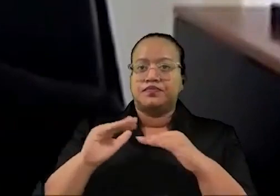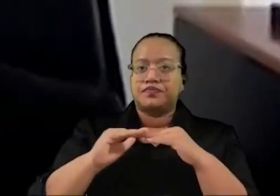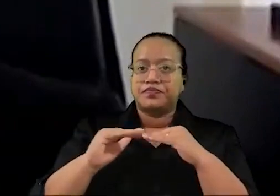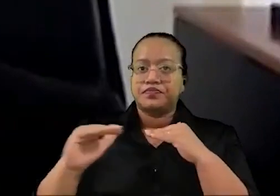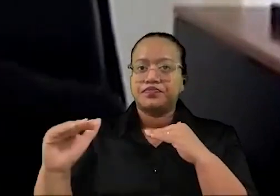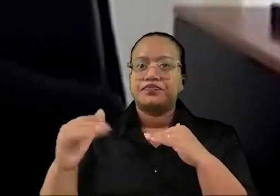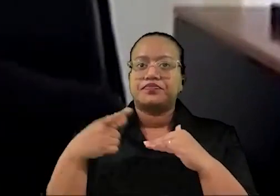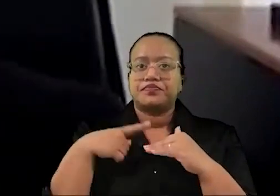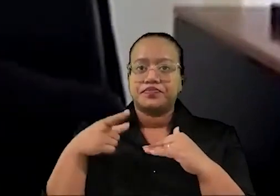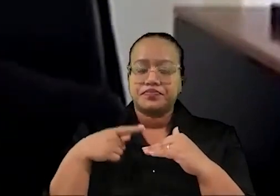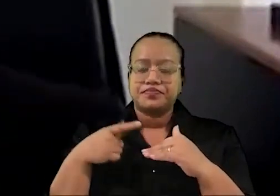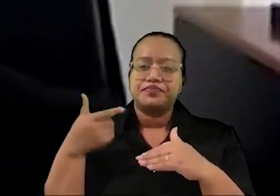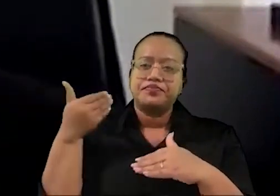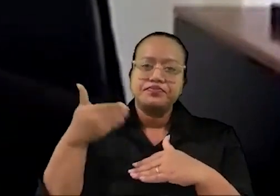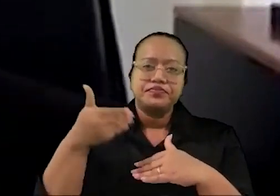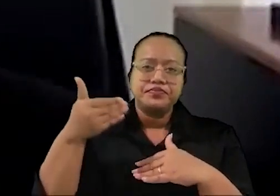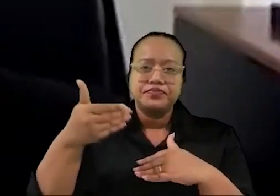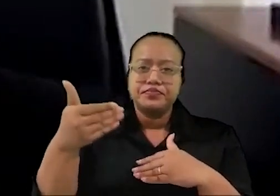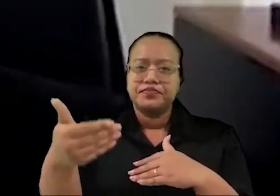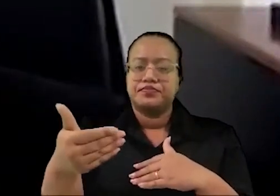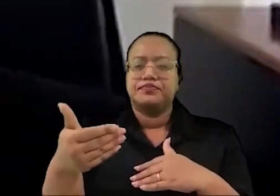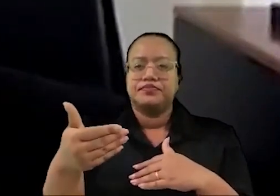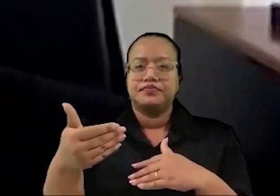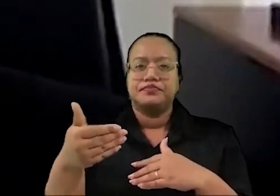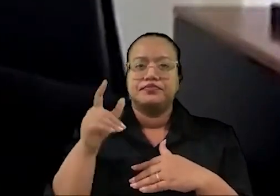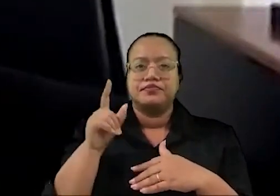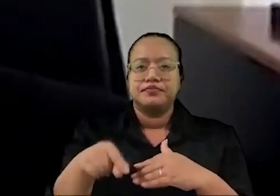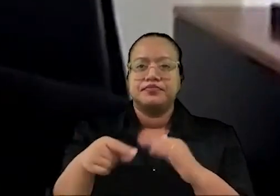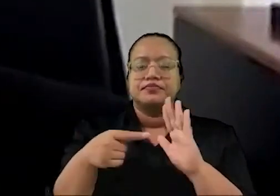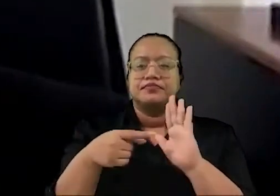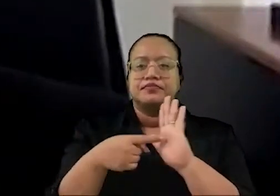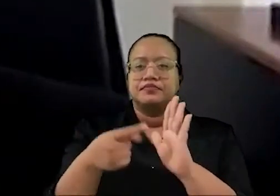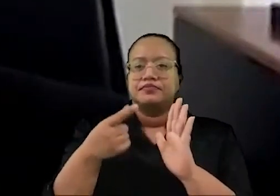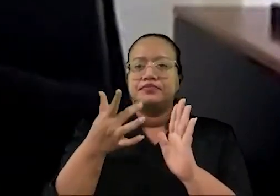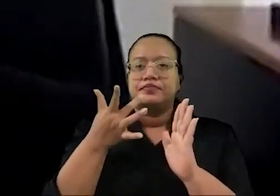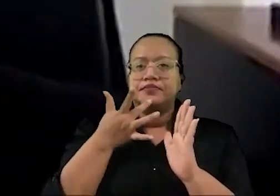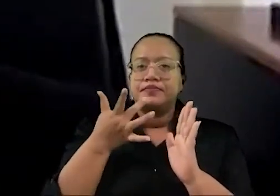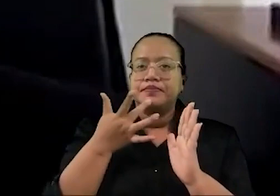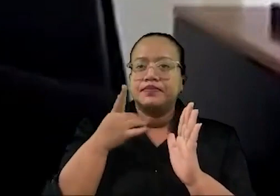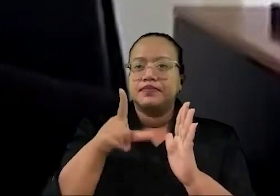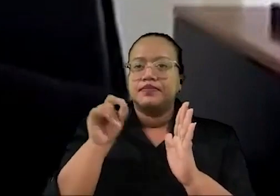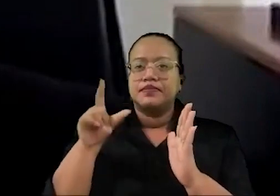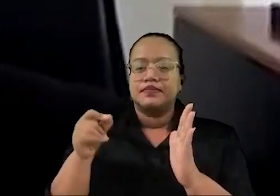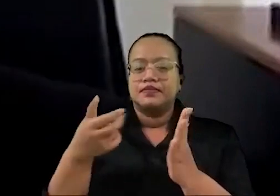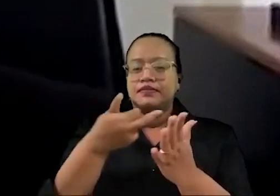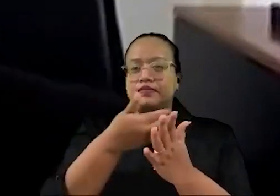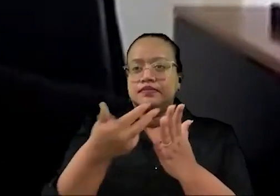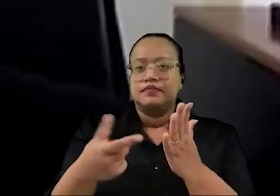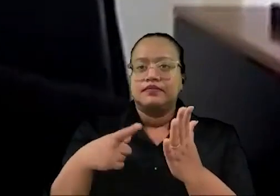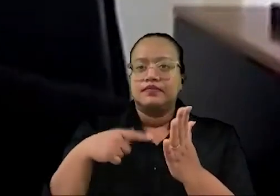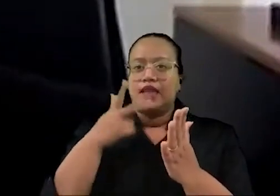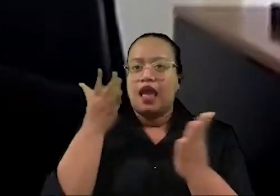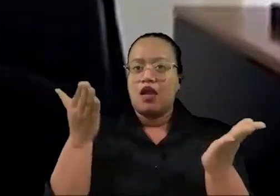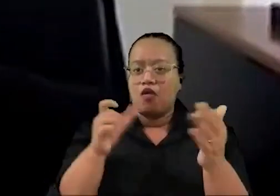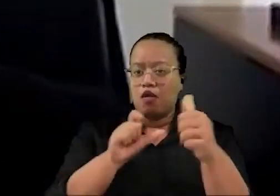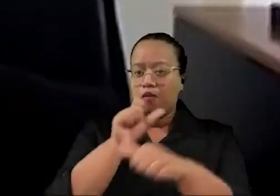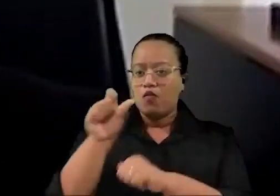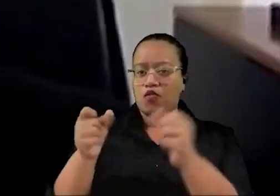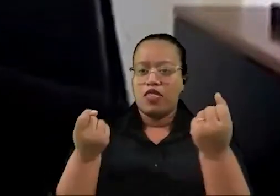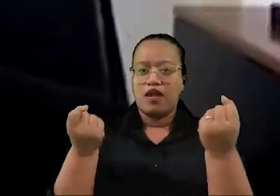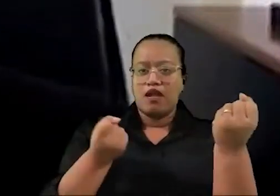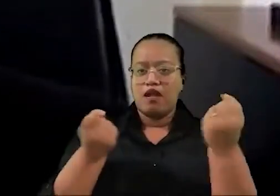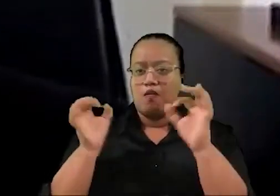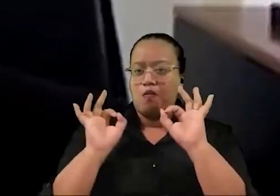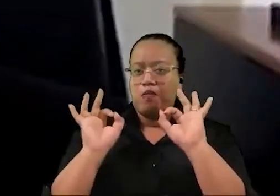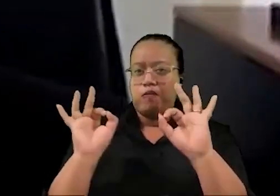mais colocando opcionais de luxo nesse carro. Hoje eu digo que esse carro ele é um carro confiável e ele é um carro que tem